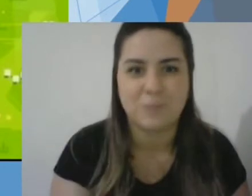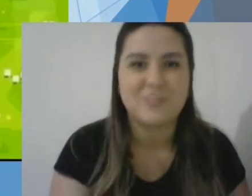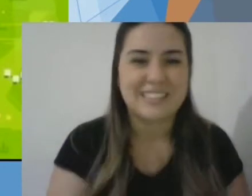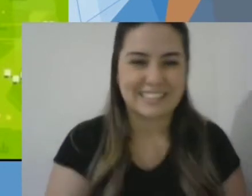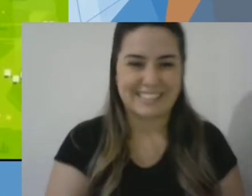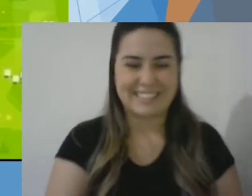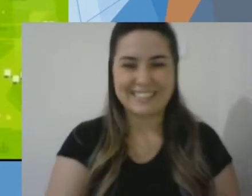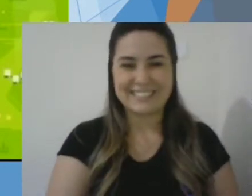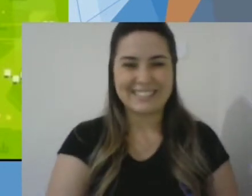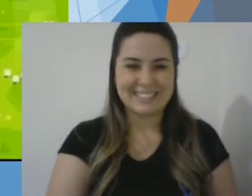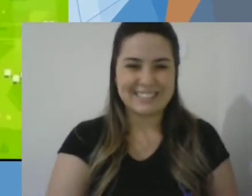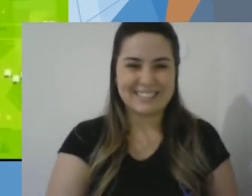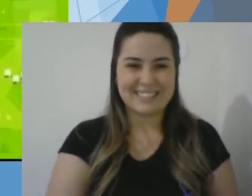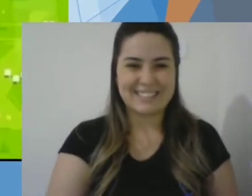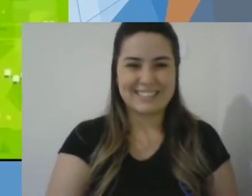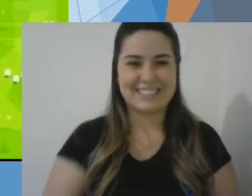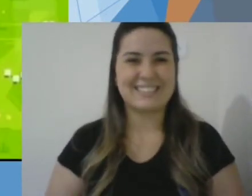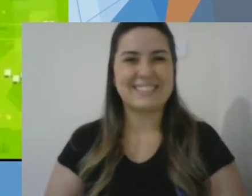assistir?